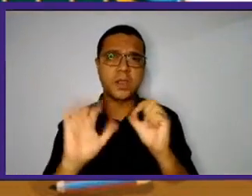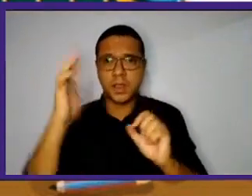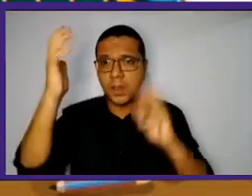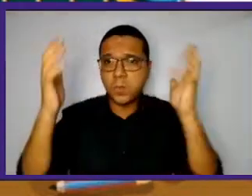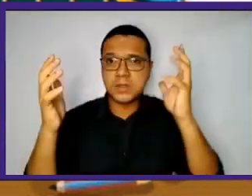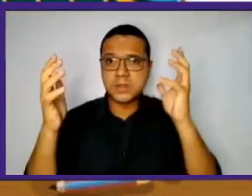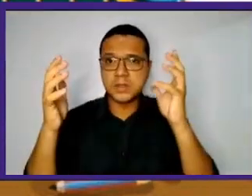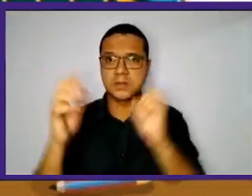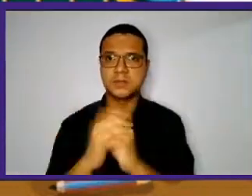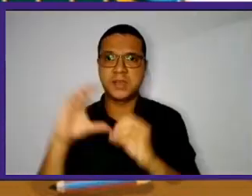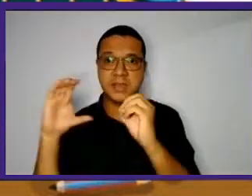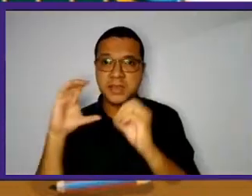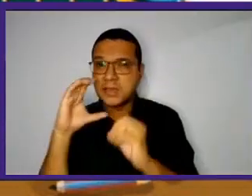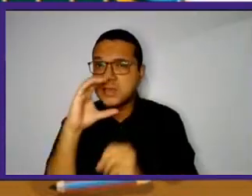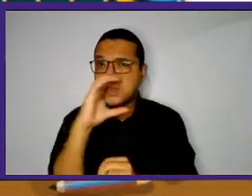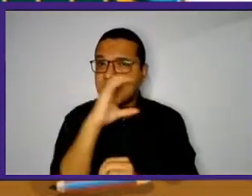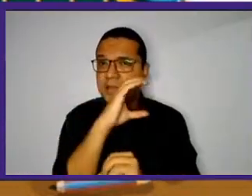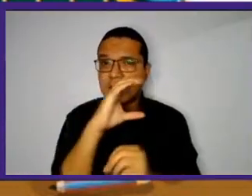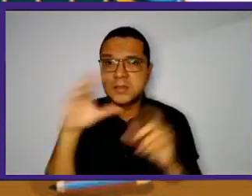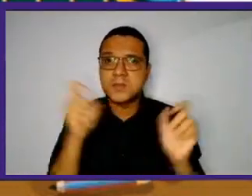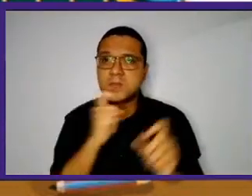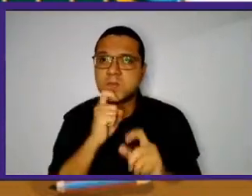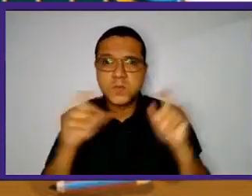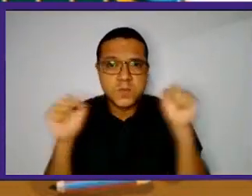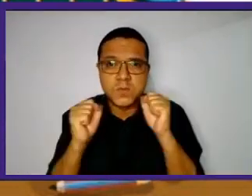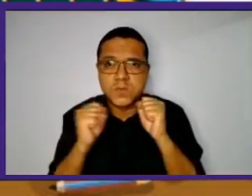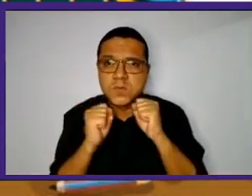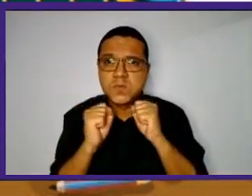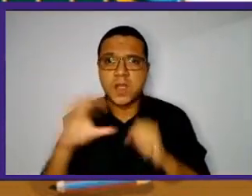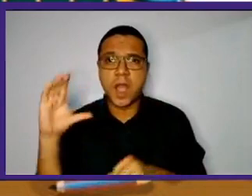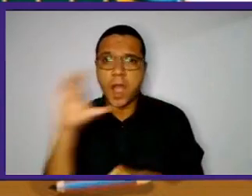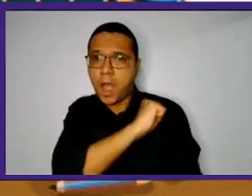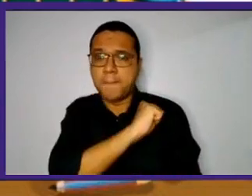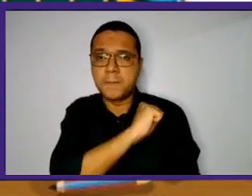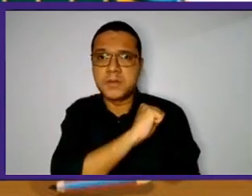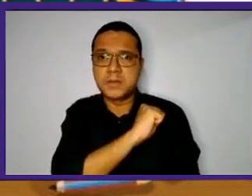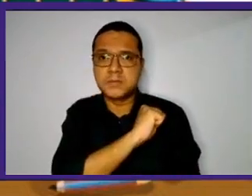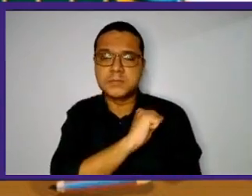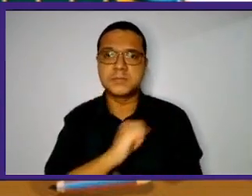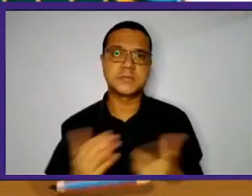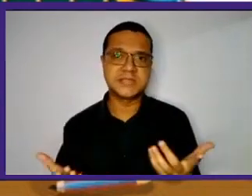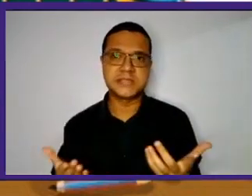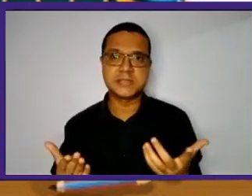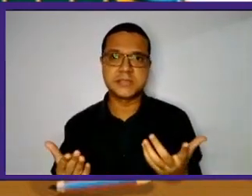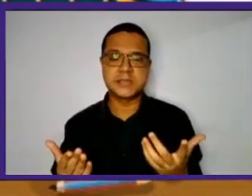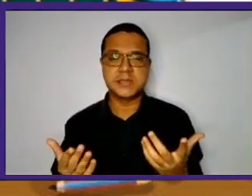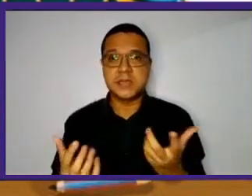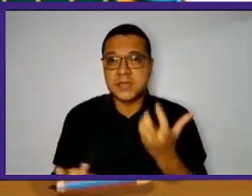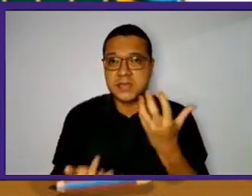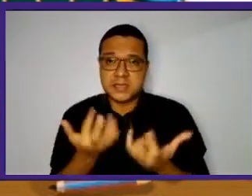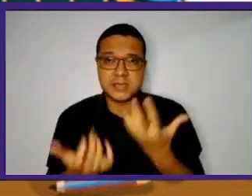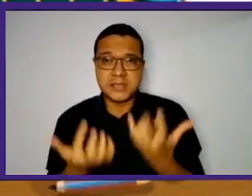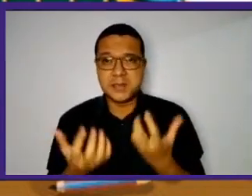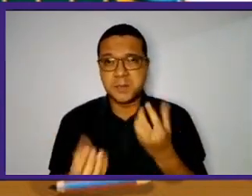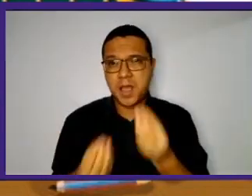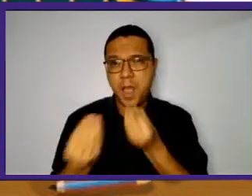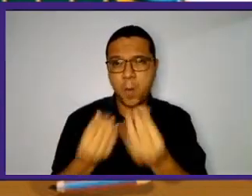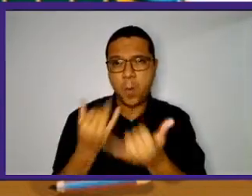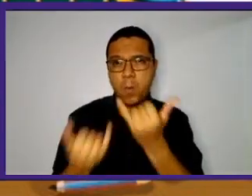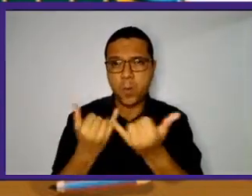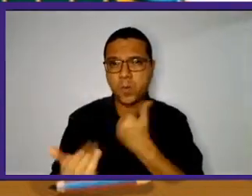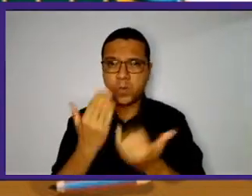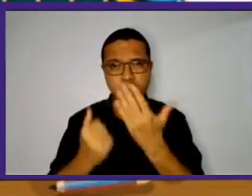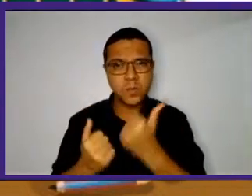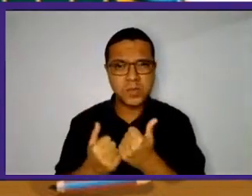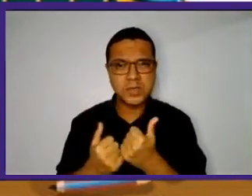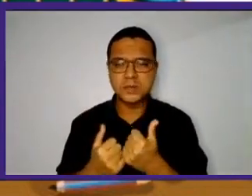acontecer? Esquentar e esfriar rapidamente. Aí a gente ia ficar feito uma comida mal cozida, queimar por fora e dentro, ia ficar